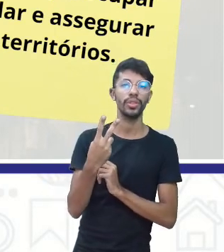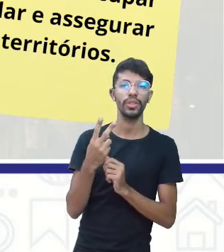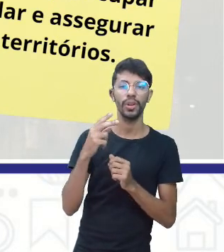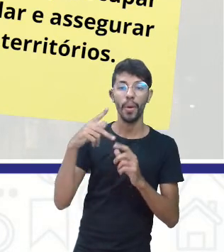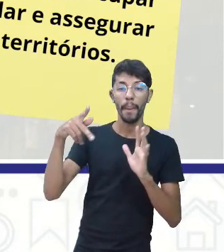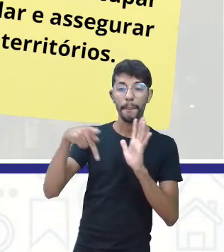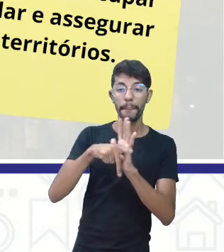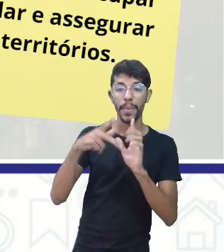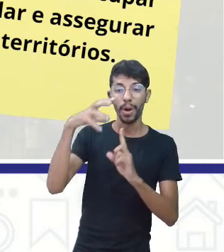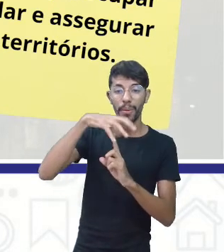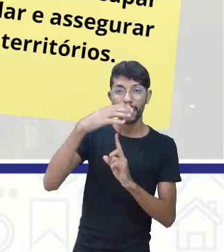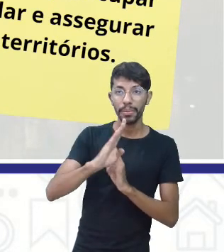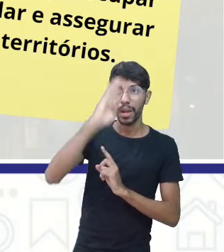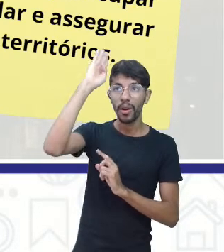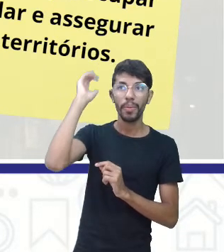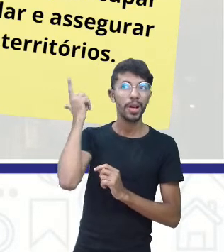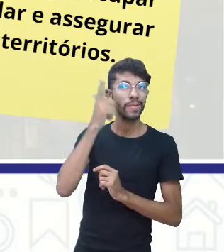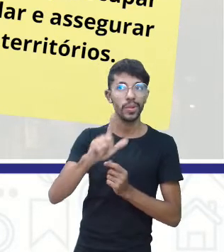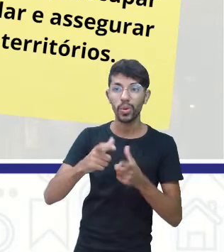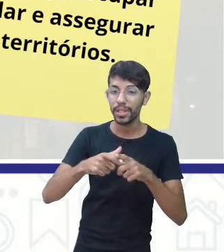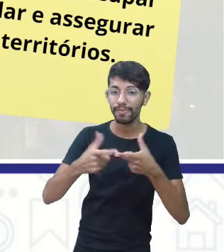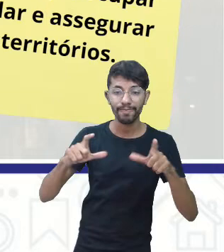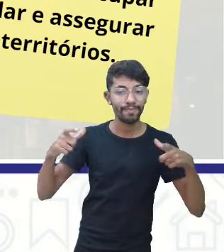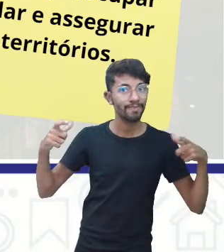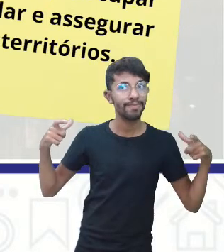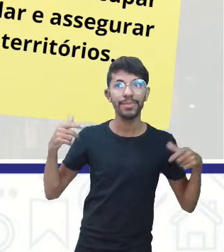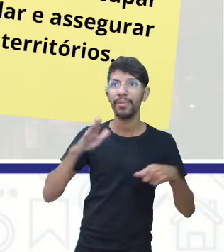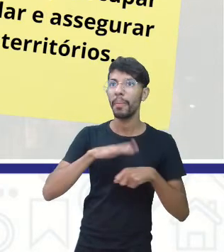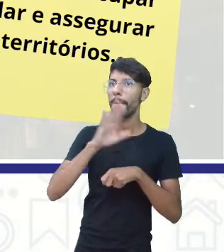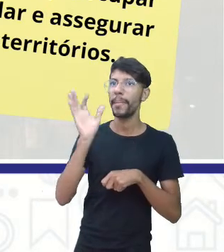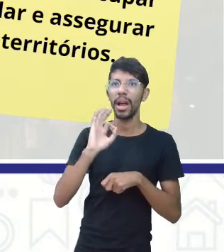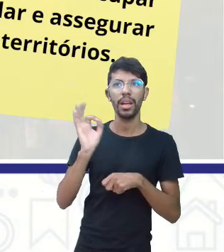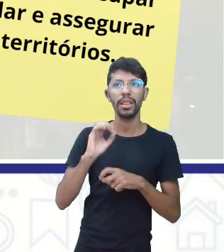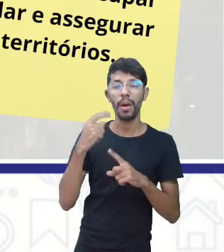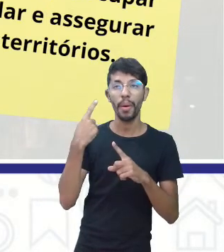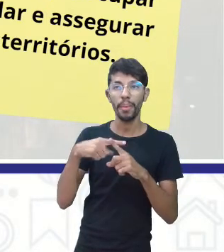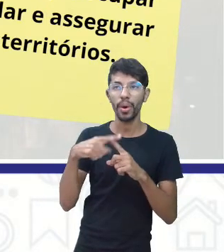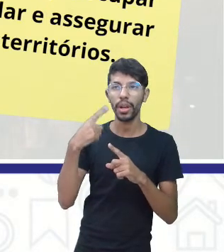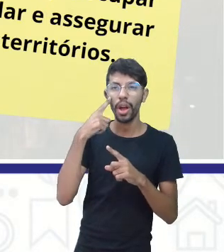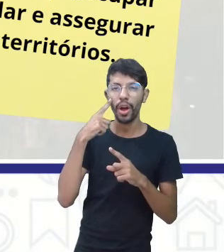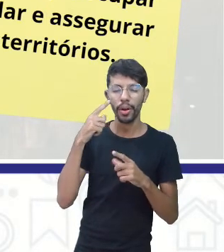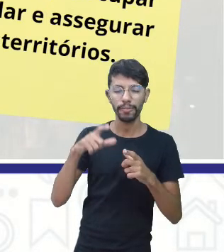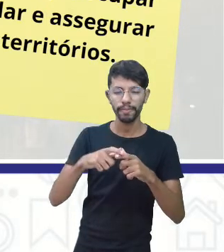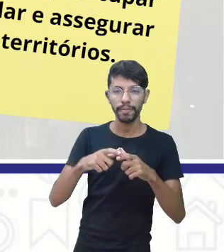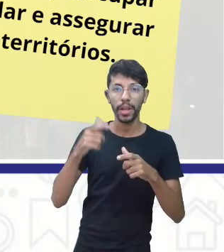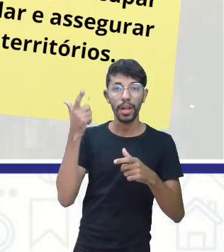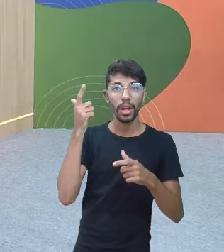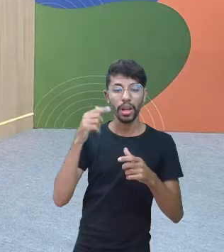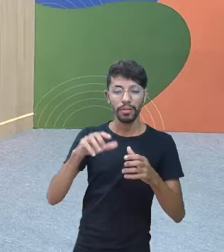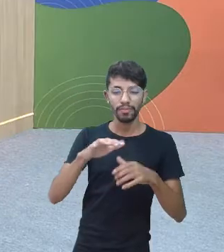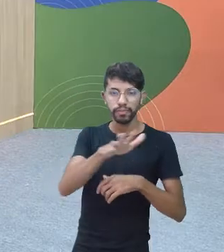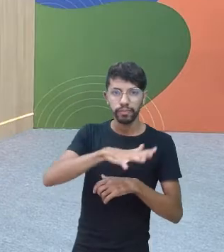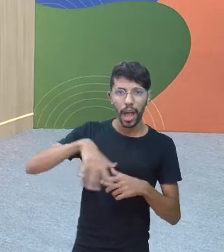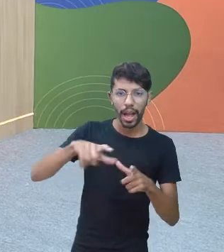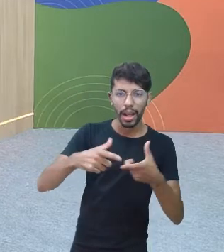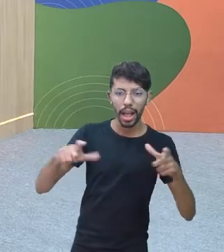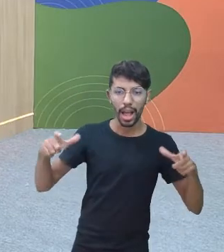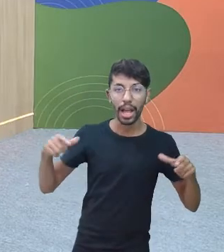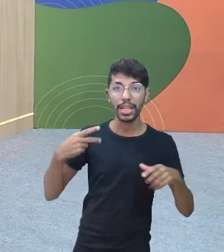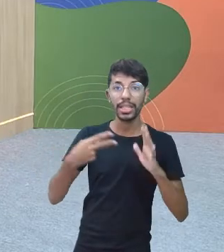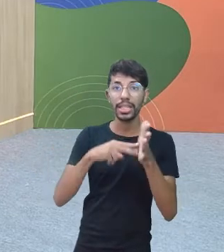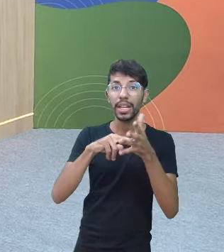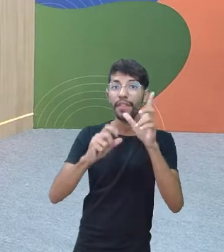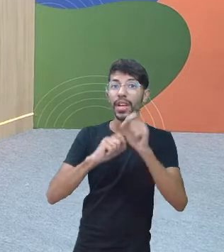mais territórios, porque a expansão territorial significa mais guerras, mais esforço no uso de exércitos, tá